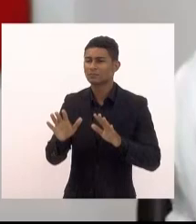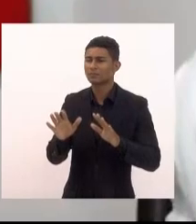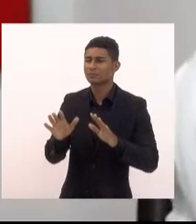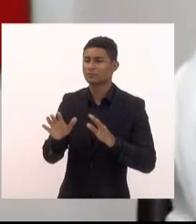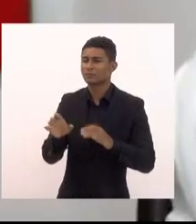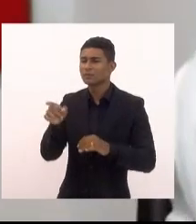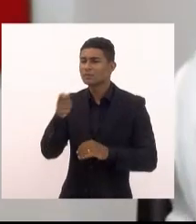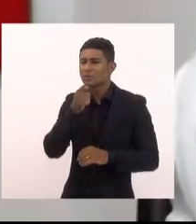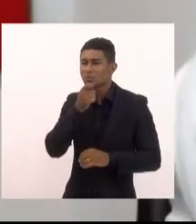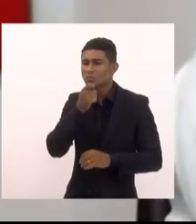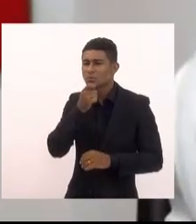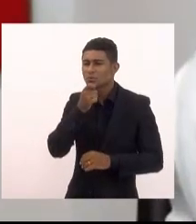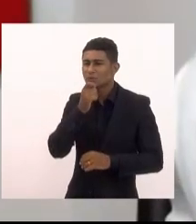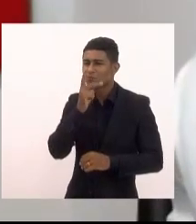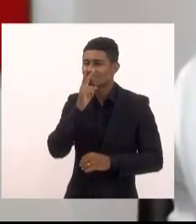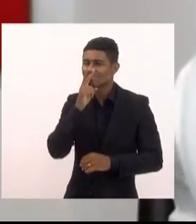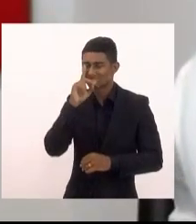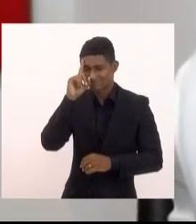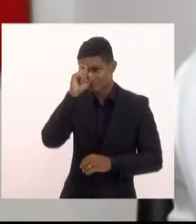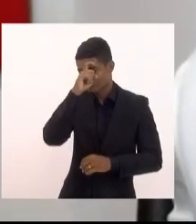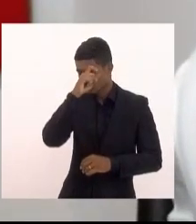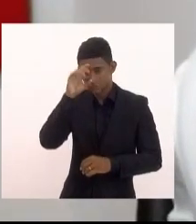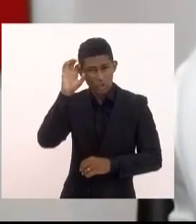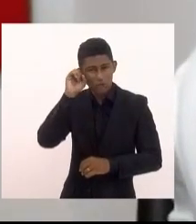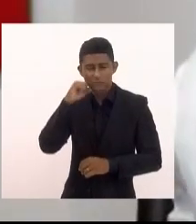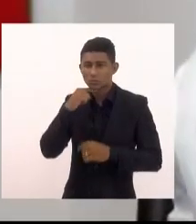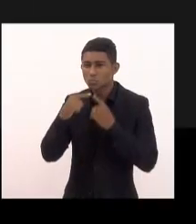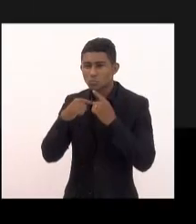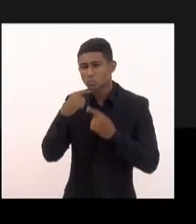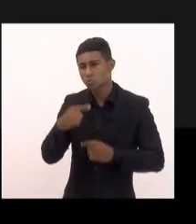Márcio, seu som está chegando com muita dificuldade aqui.